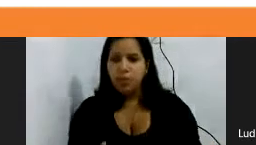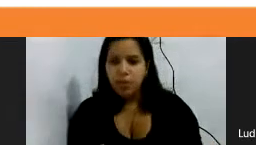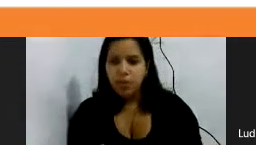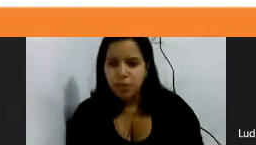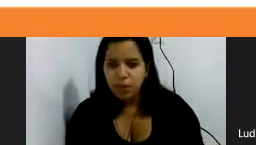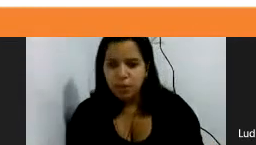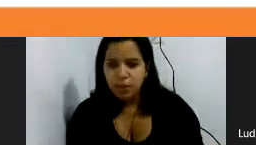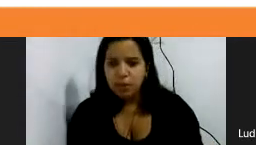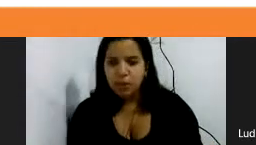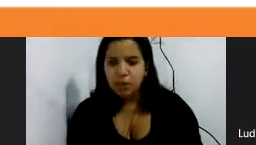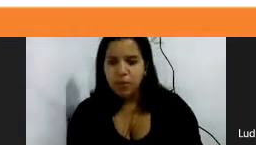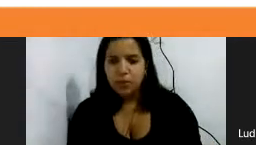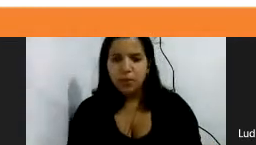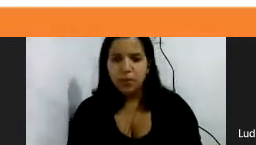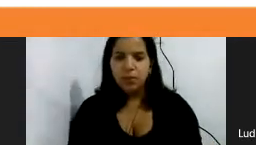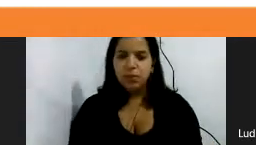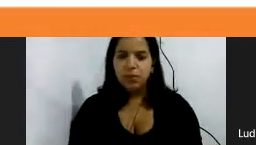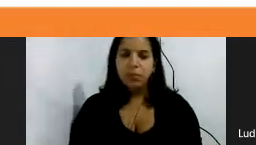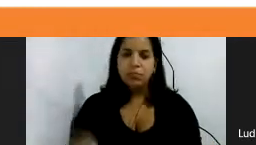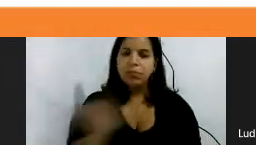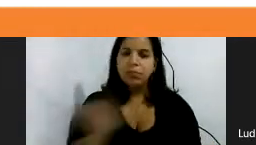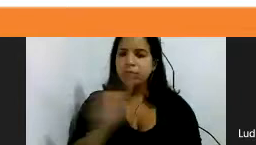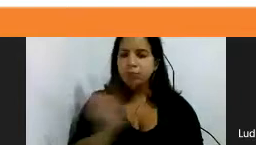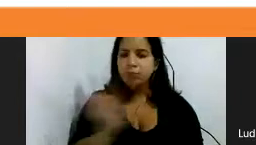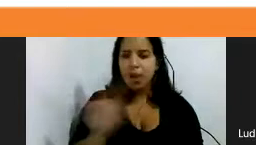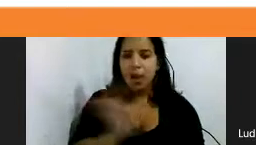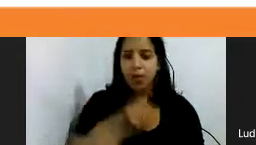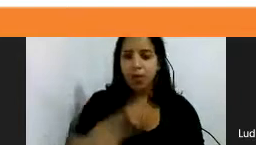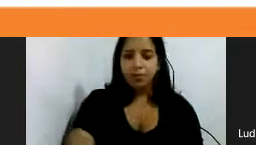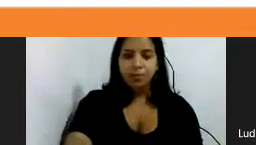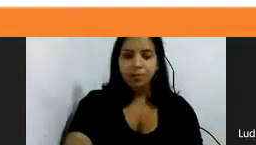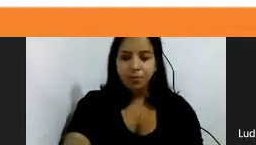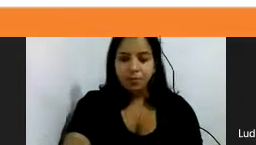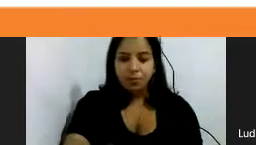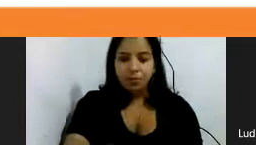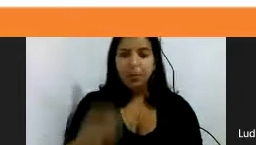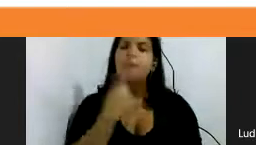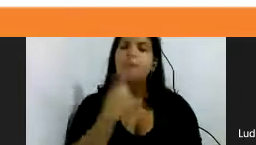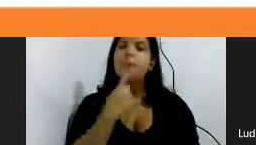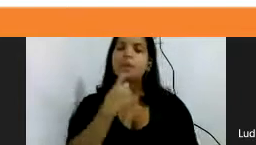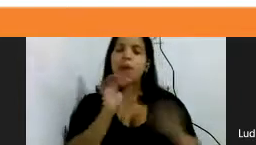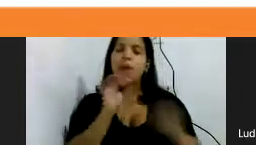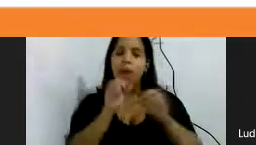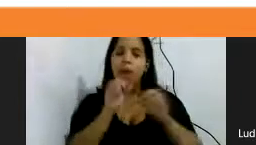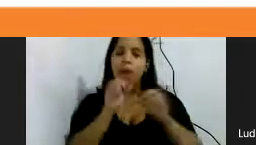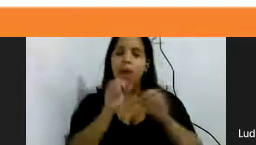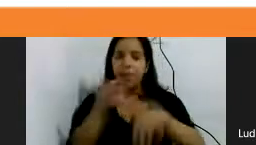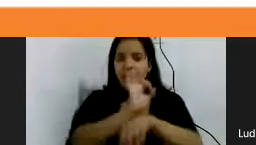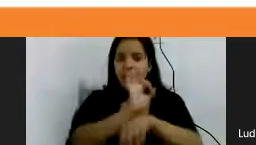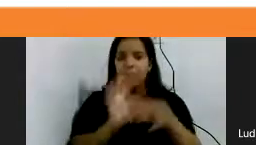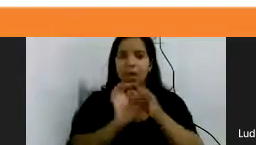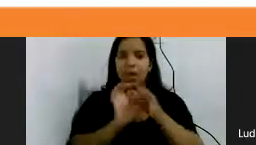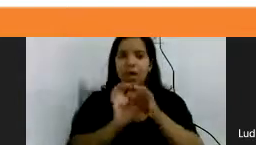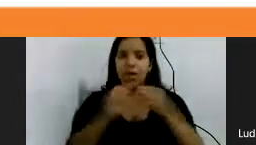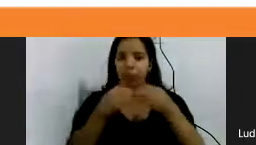bacteriana? Não. Não, Quando né? a gente tem o rompimento da hemácia, o que a gente libera para o sangue?